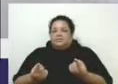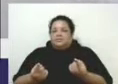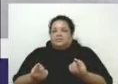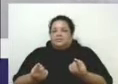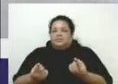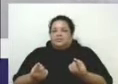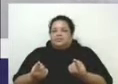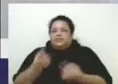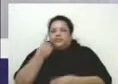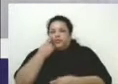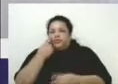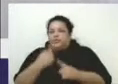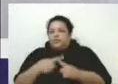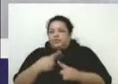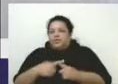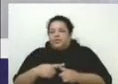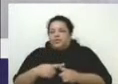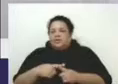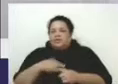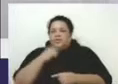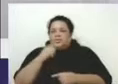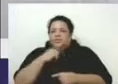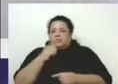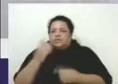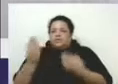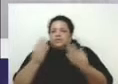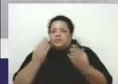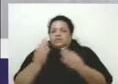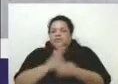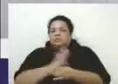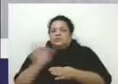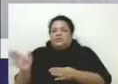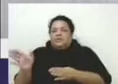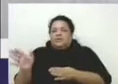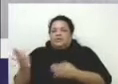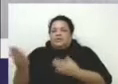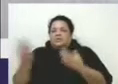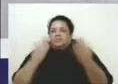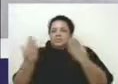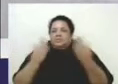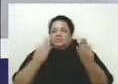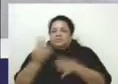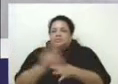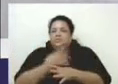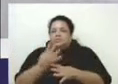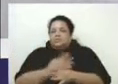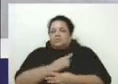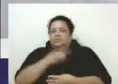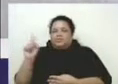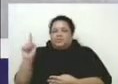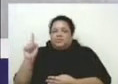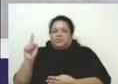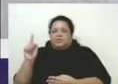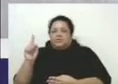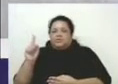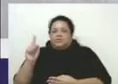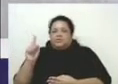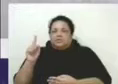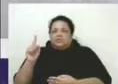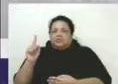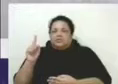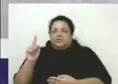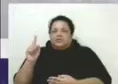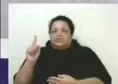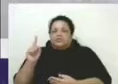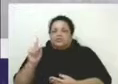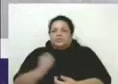que a criança não está frequentando a escola. Que a condição psicológica da criança não permitia ela